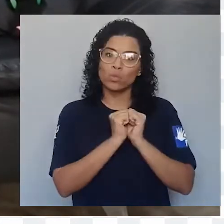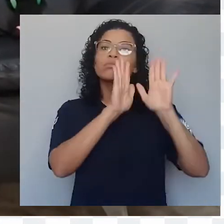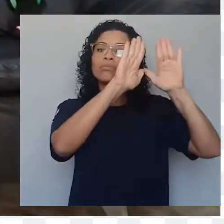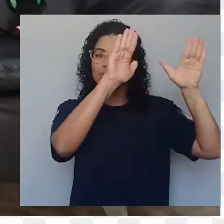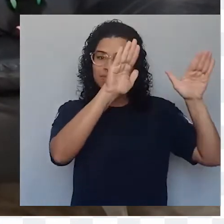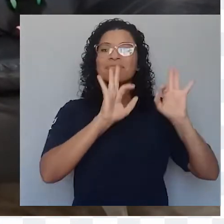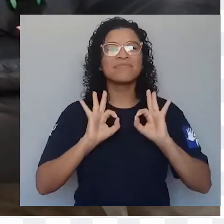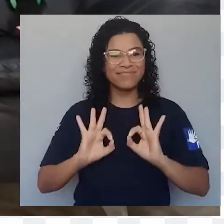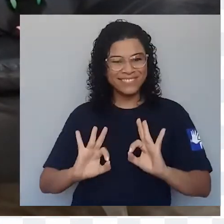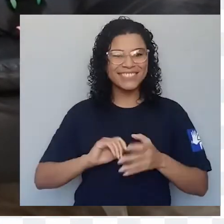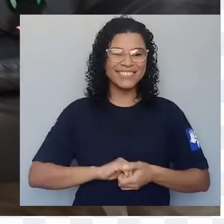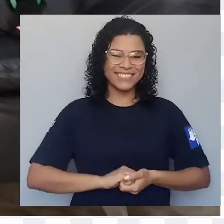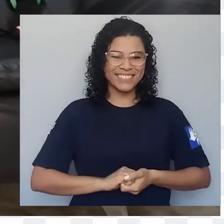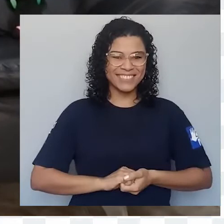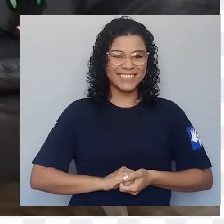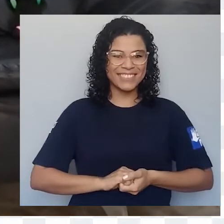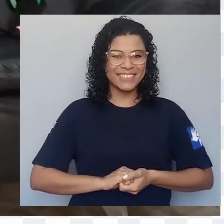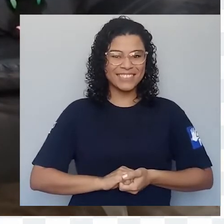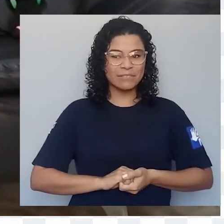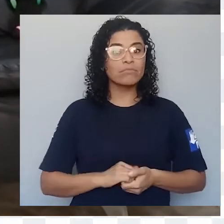companhia de um adulto.